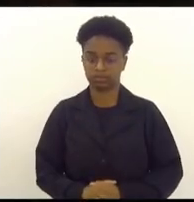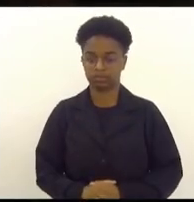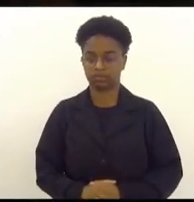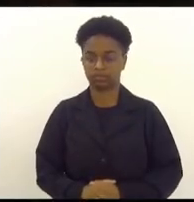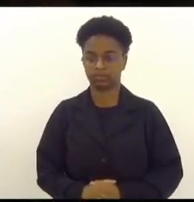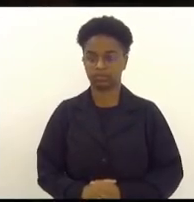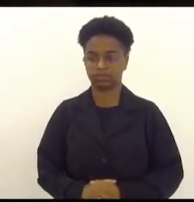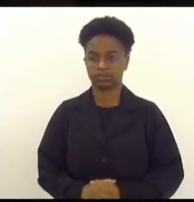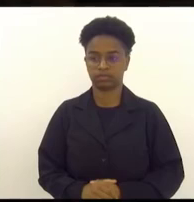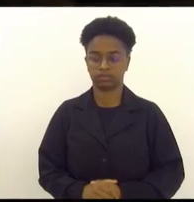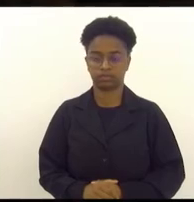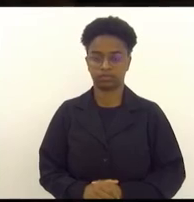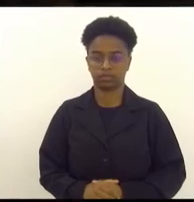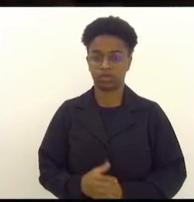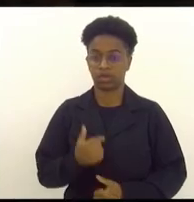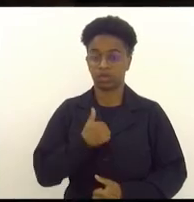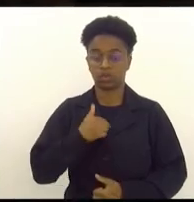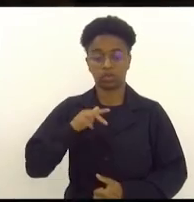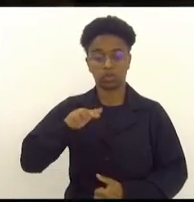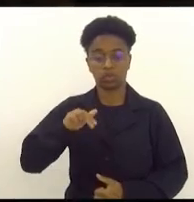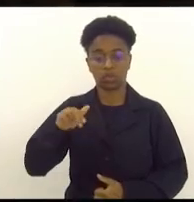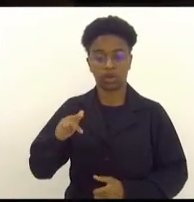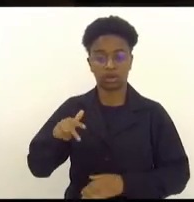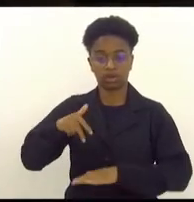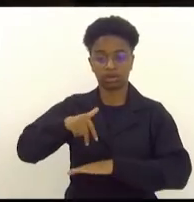jamais usei aqui